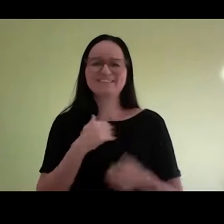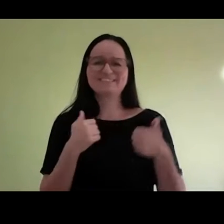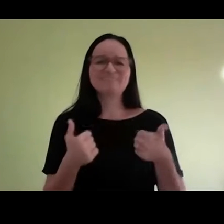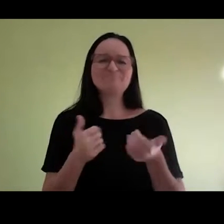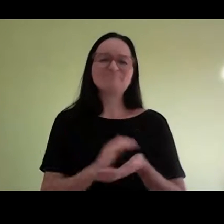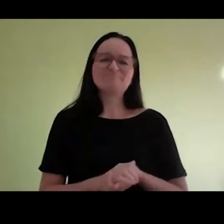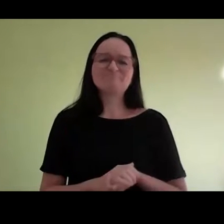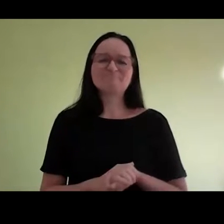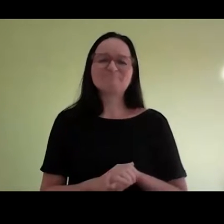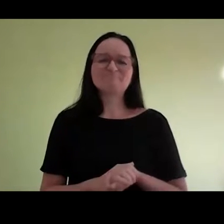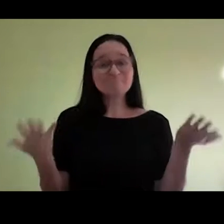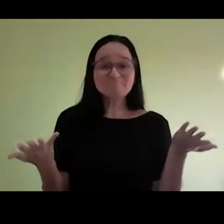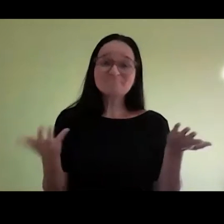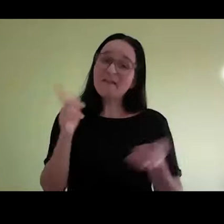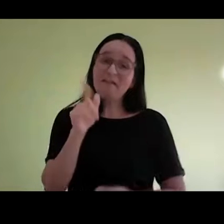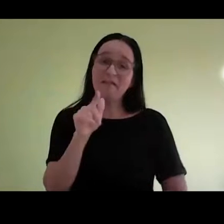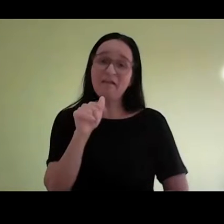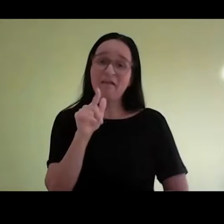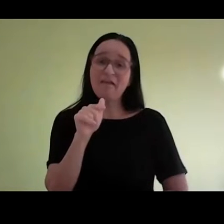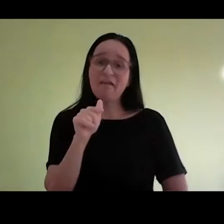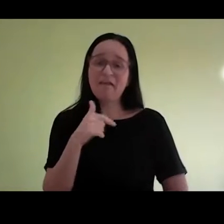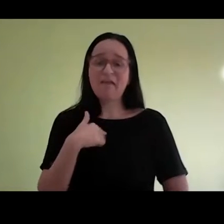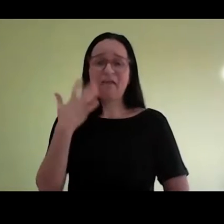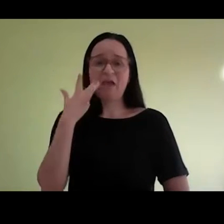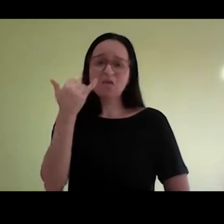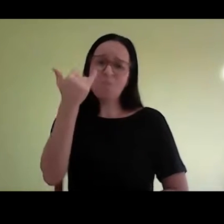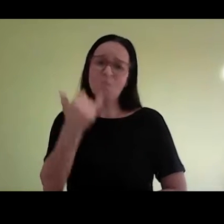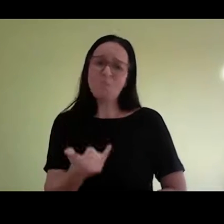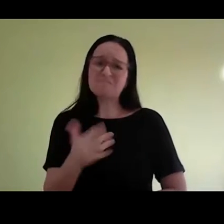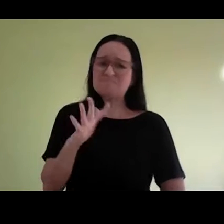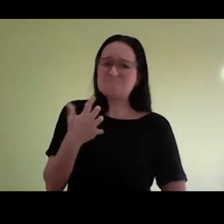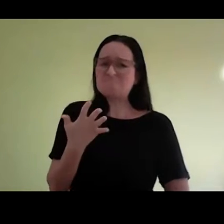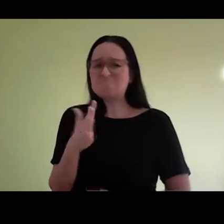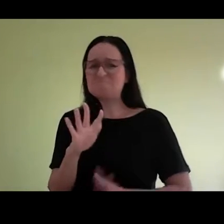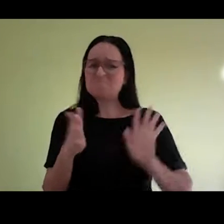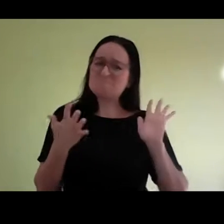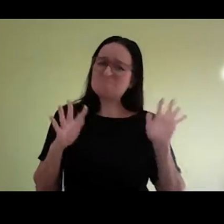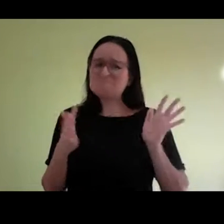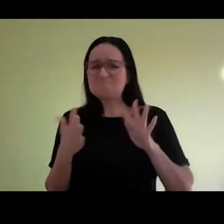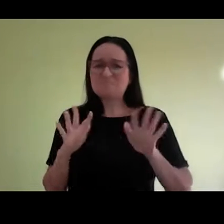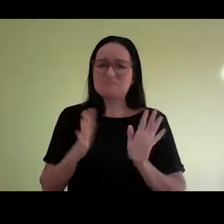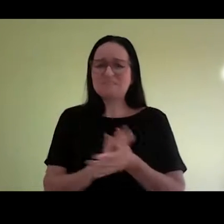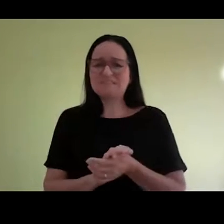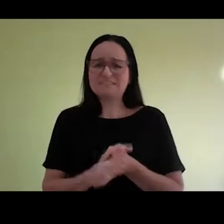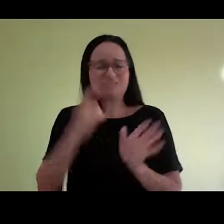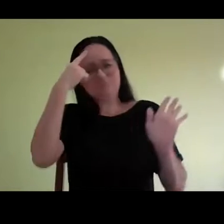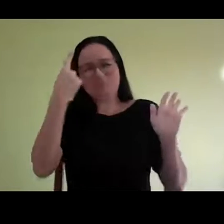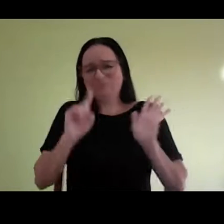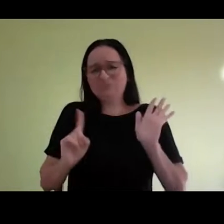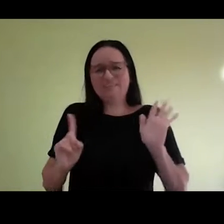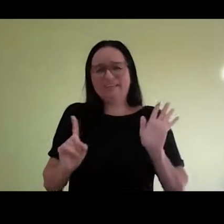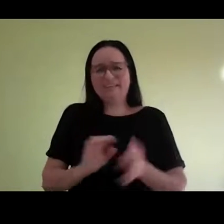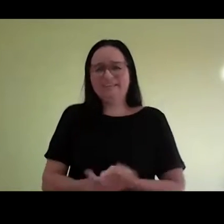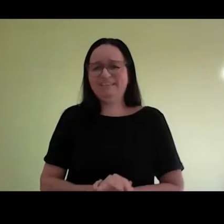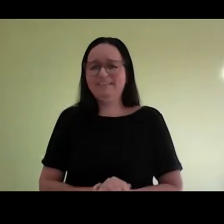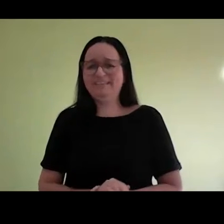E acho que é isso. Acho que me considero magra, acho que não, normal, magra, não sei. Ah, está vendo um batom